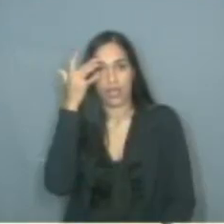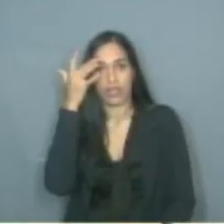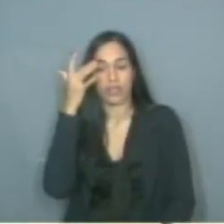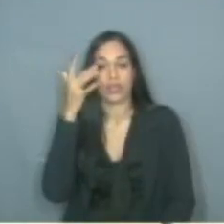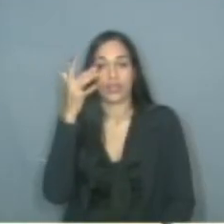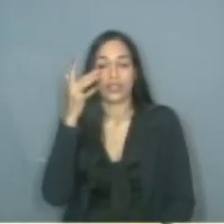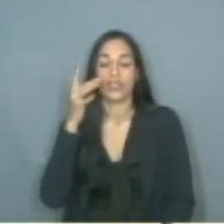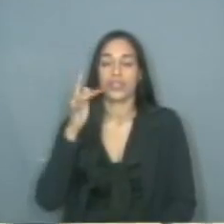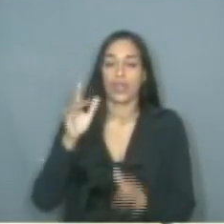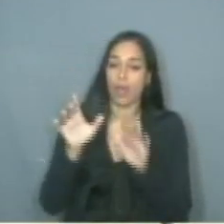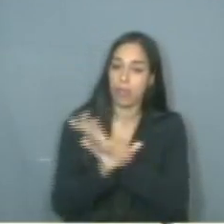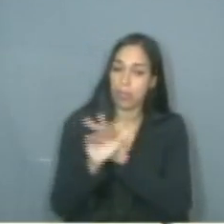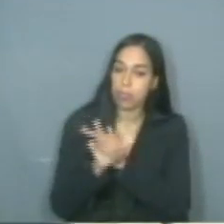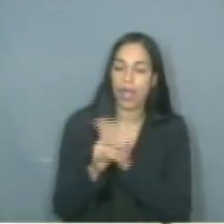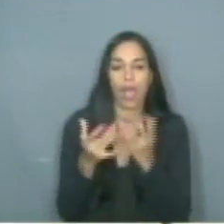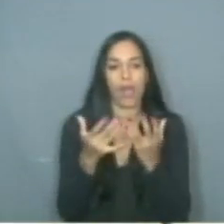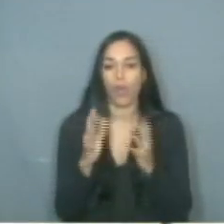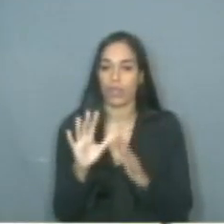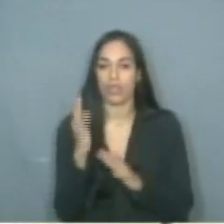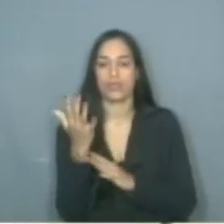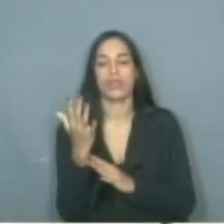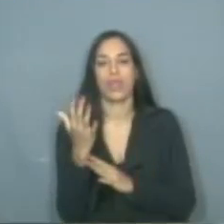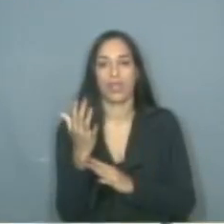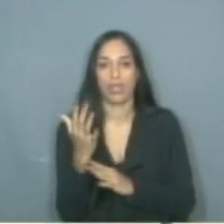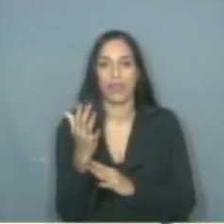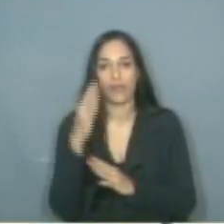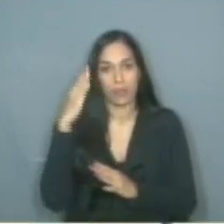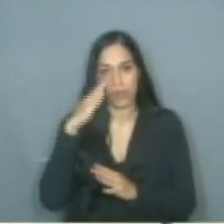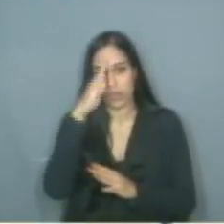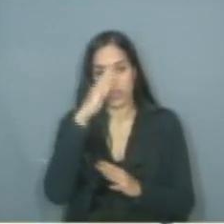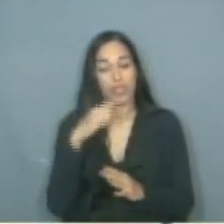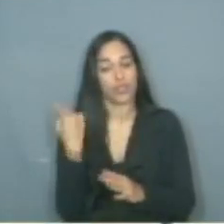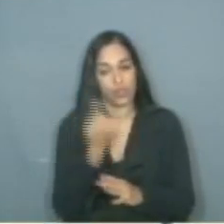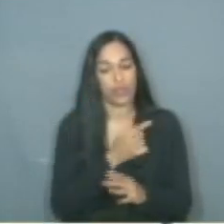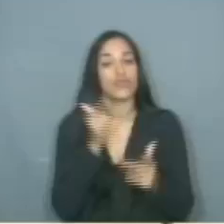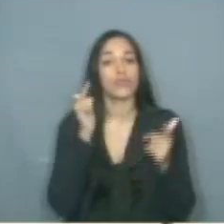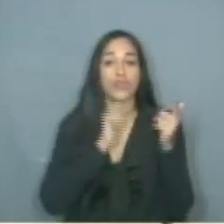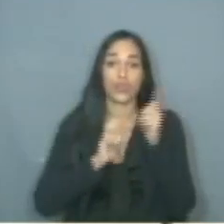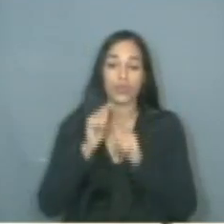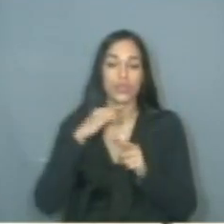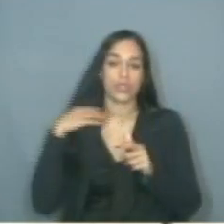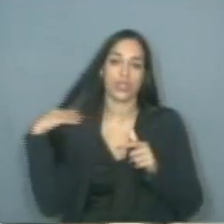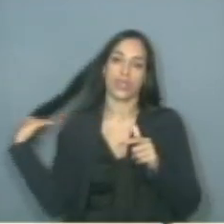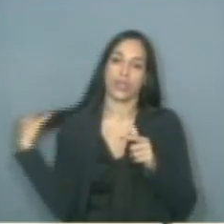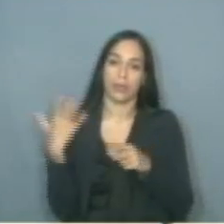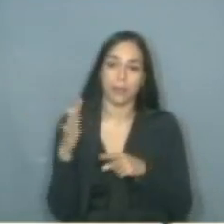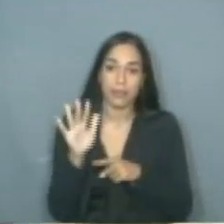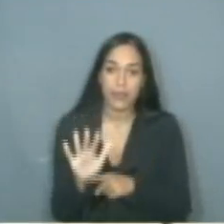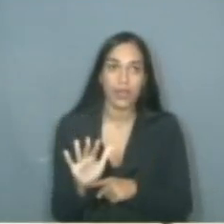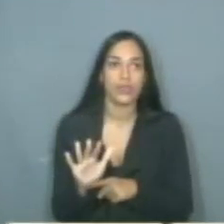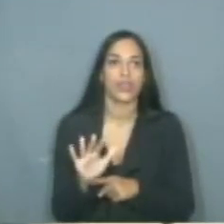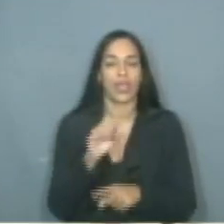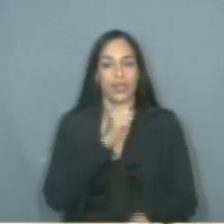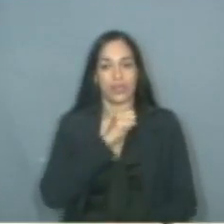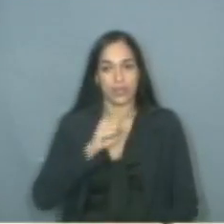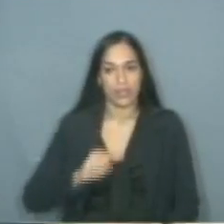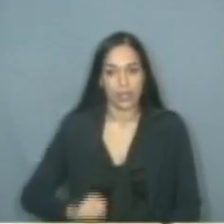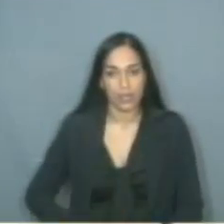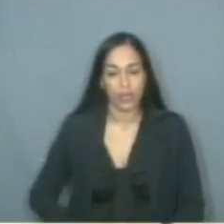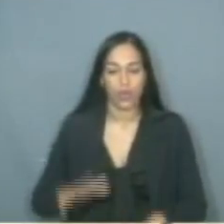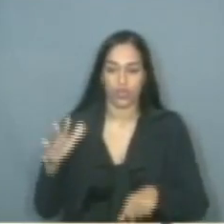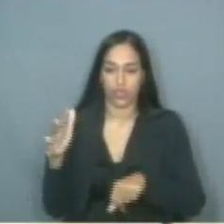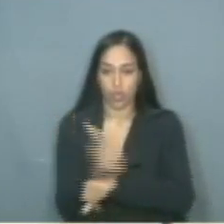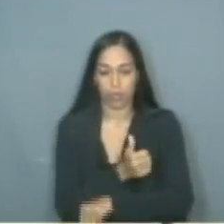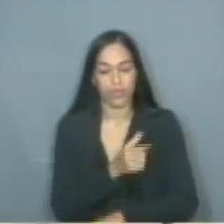é Bolsonaro, e que a gente vai conseguir desmontar essa farsa, que esses golpistas, esses senadores e